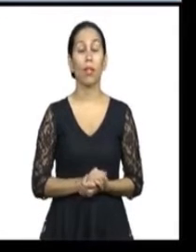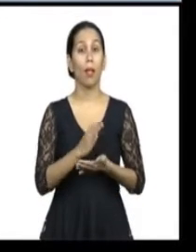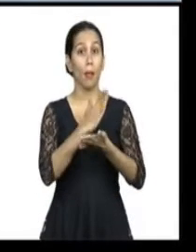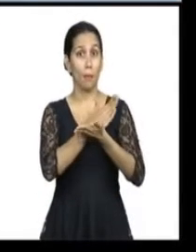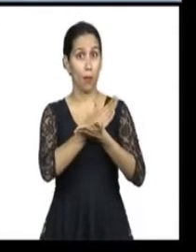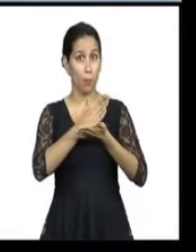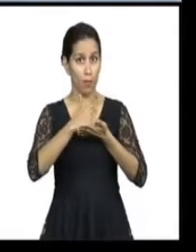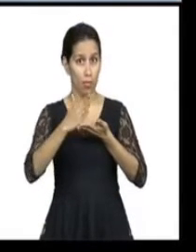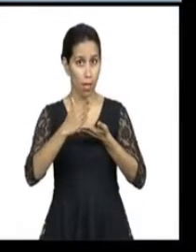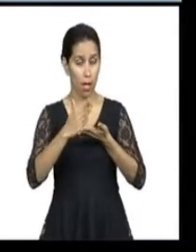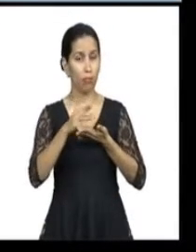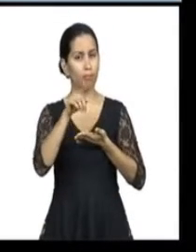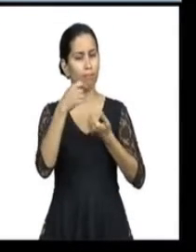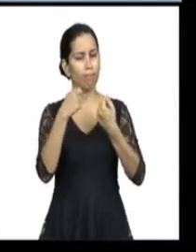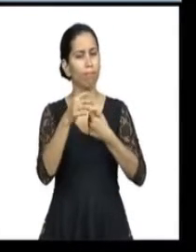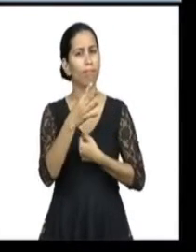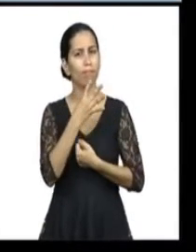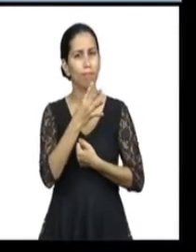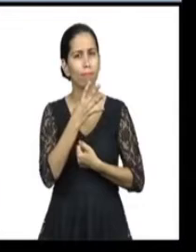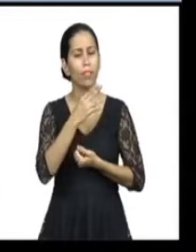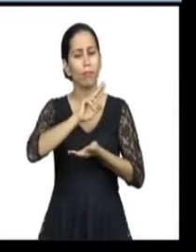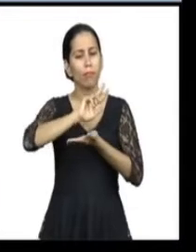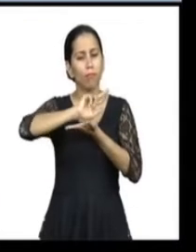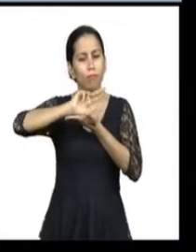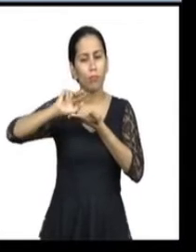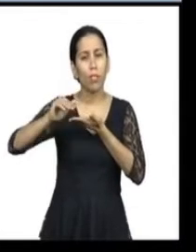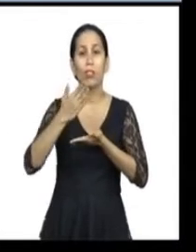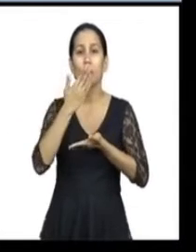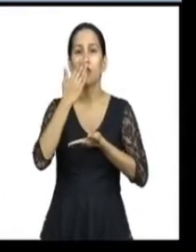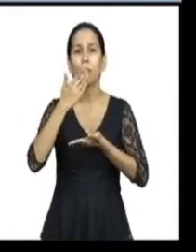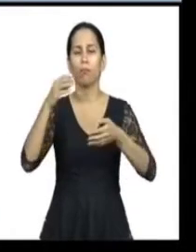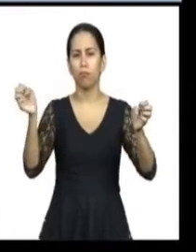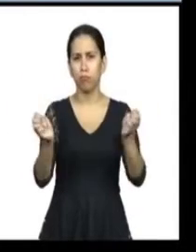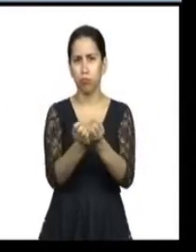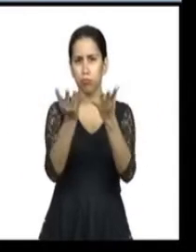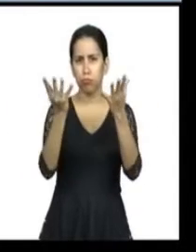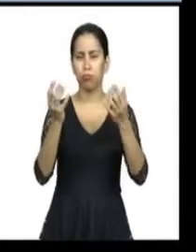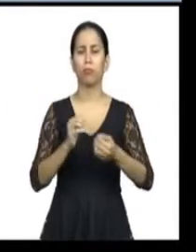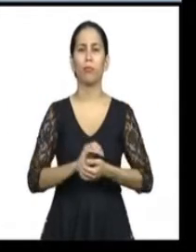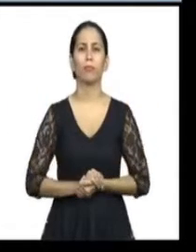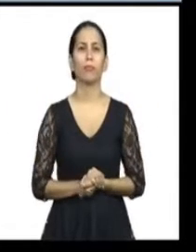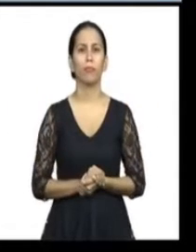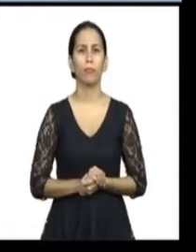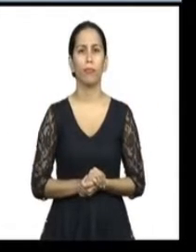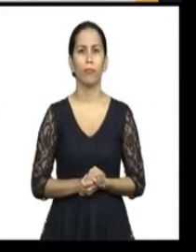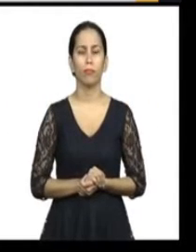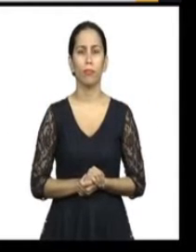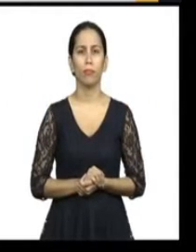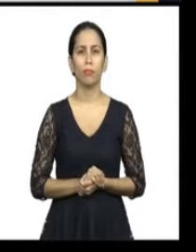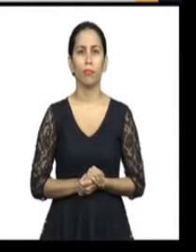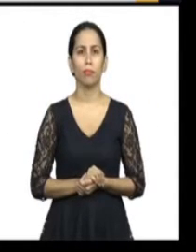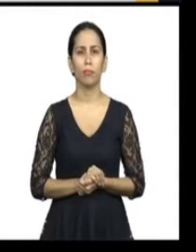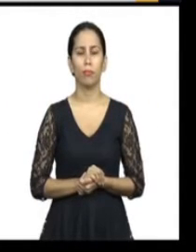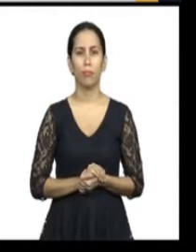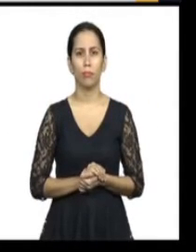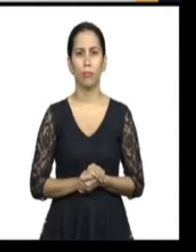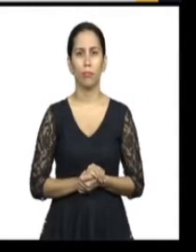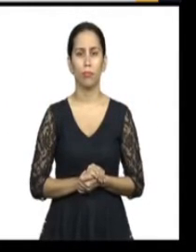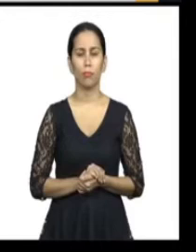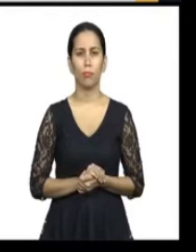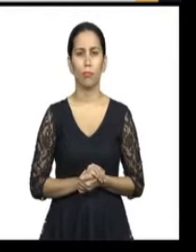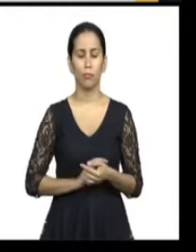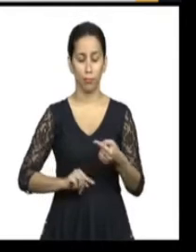Para começo de conversa, você precisa conhecer os tipos de explosivos usados no desmonte de rochas. Alguns deles